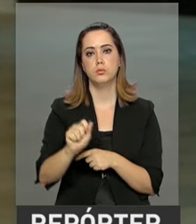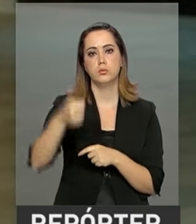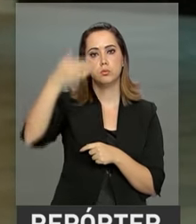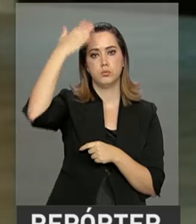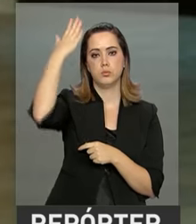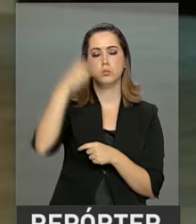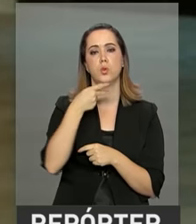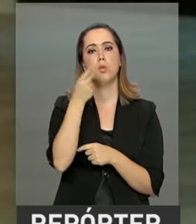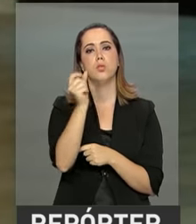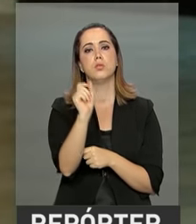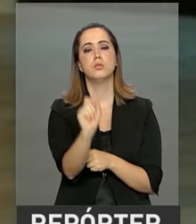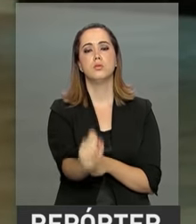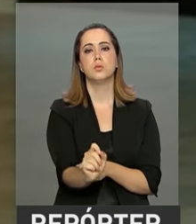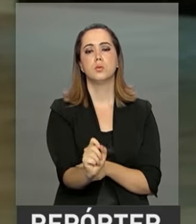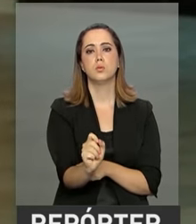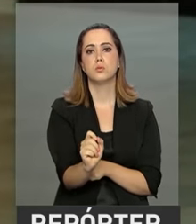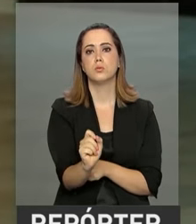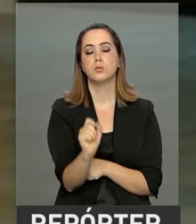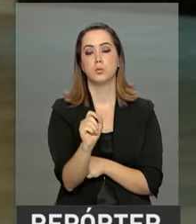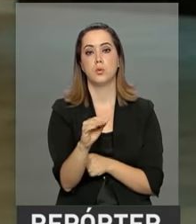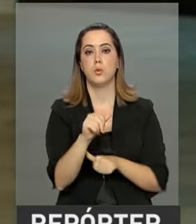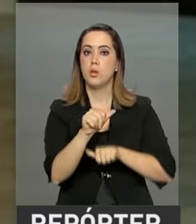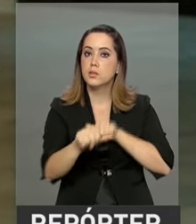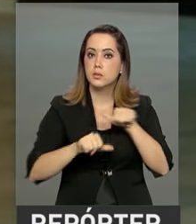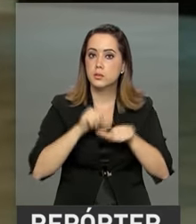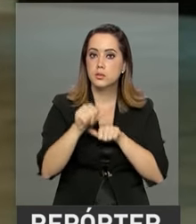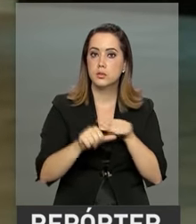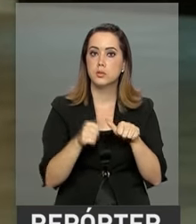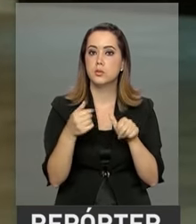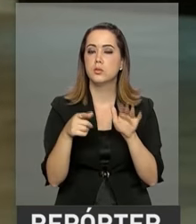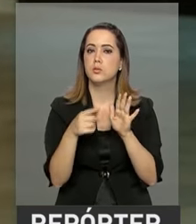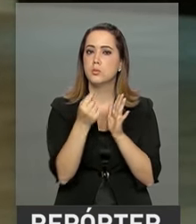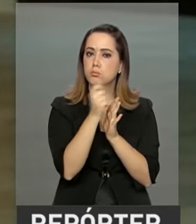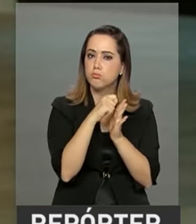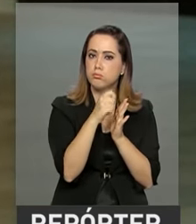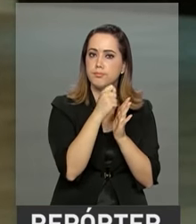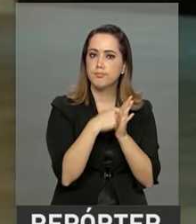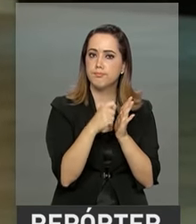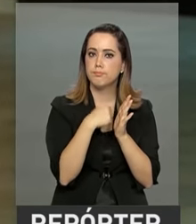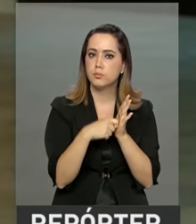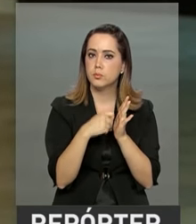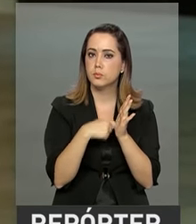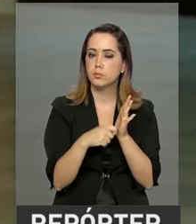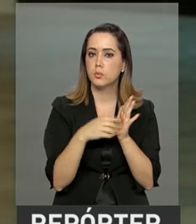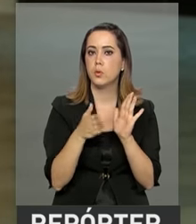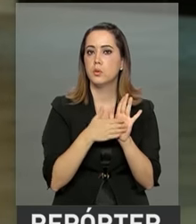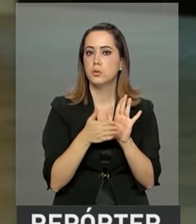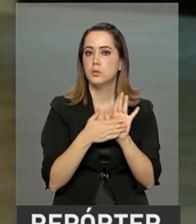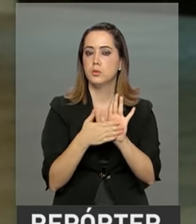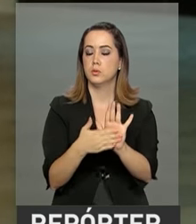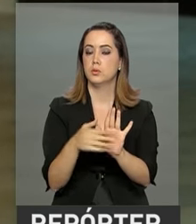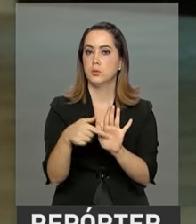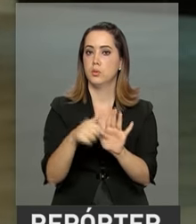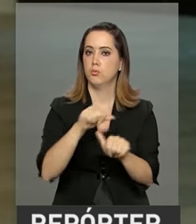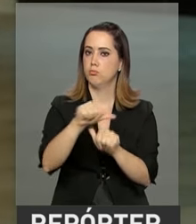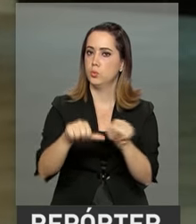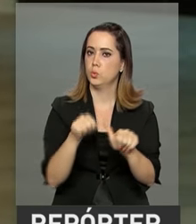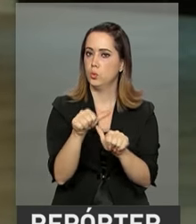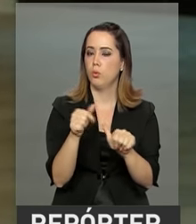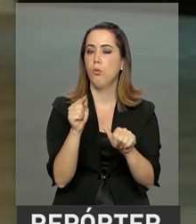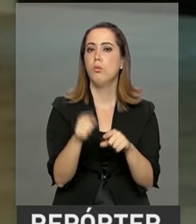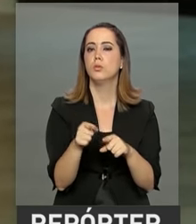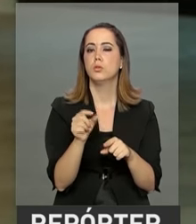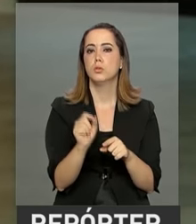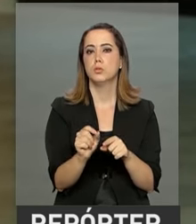Michel Temer comentou que as mudanças feitas no texto original enviado pelo Palácio do Planalto à Câmara dos